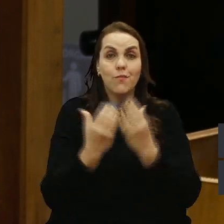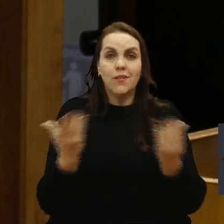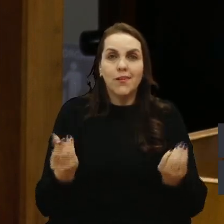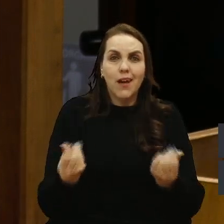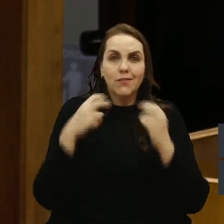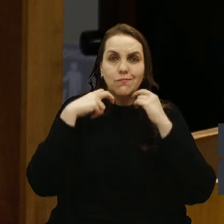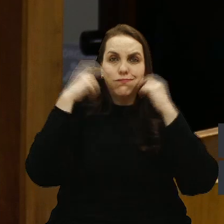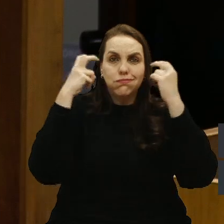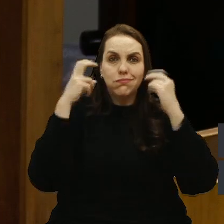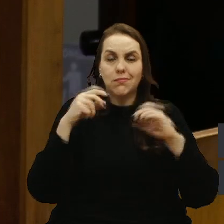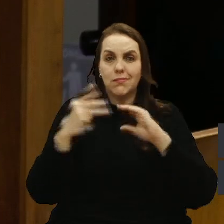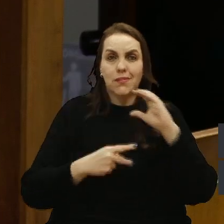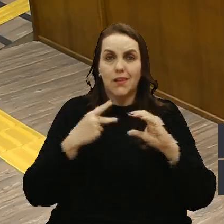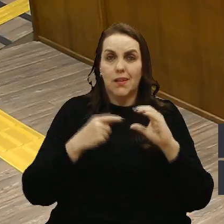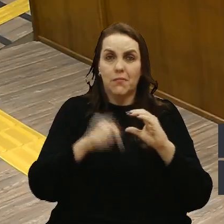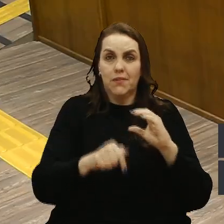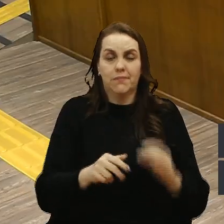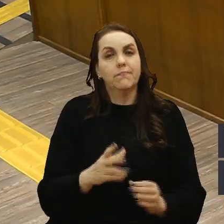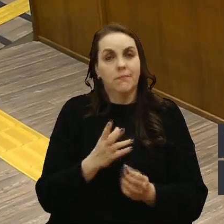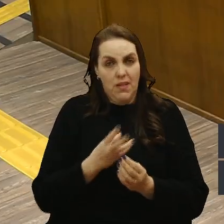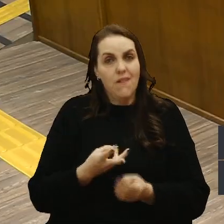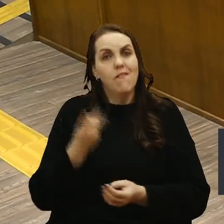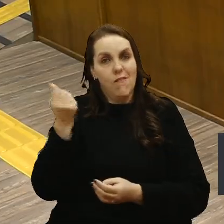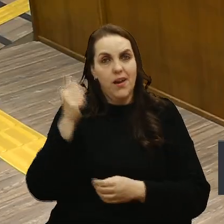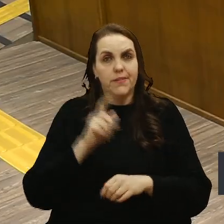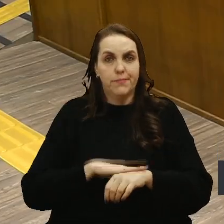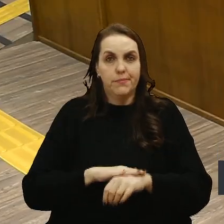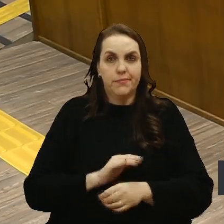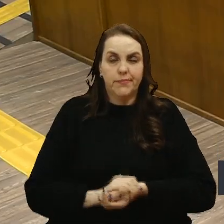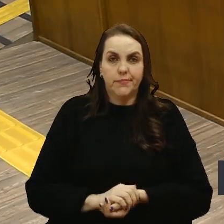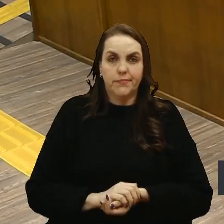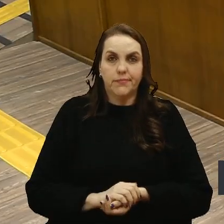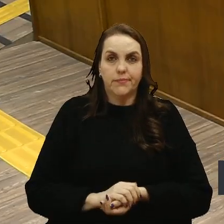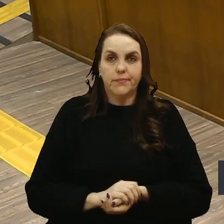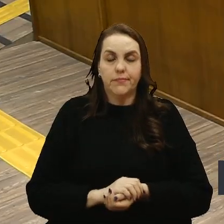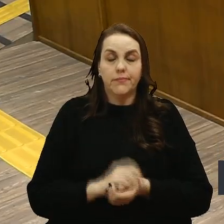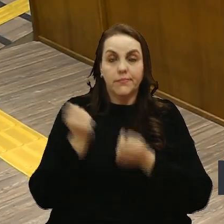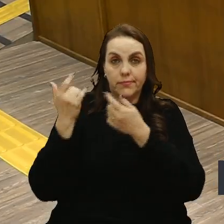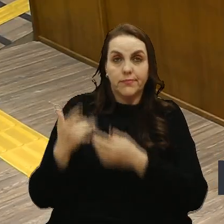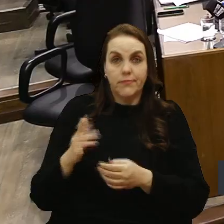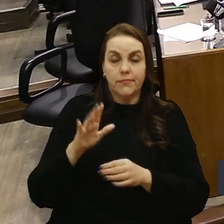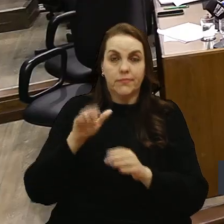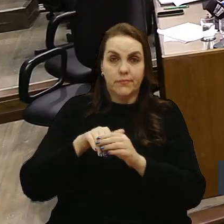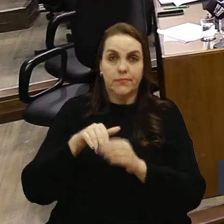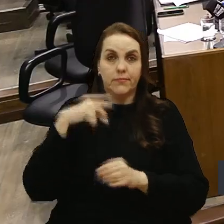envergonha dessa Casa Legislativa muitas vezes. Para declarar o voto, vereador Capitão Ramon.